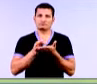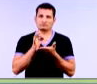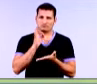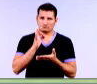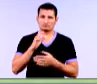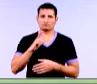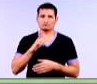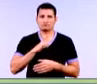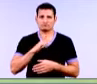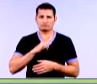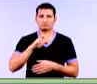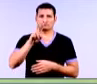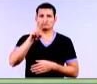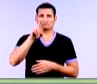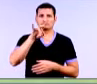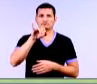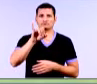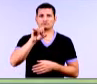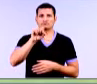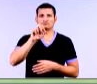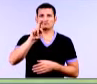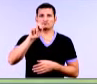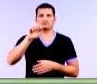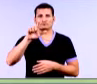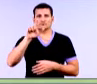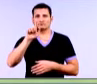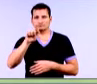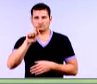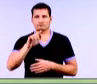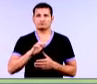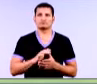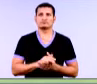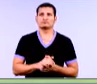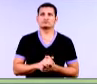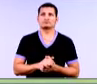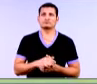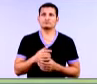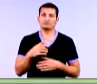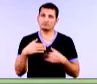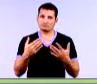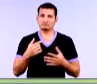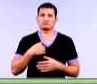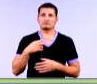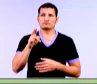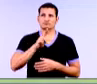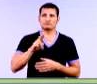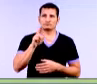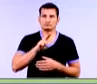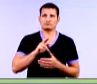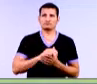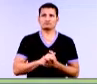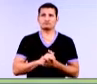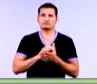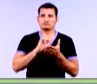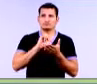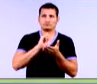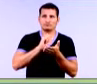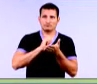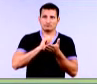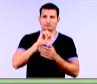tem em Visual G. Então, para que eu tenha um resultado satisfatório, eu vou utilizar o escrevam. Observem